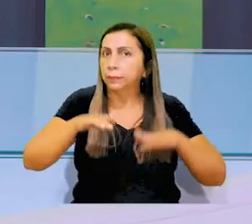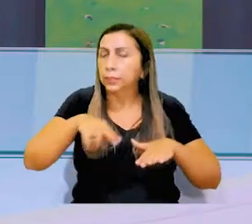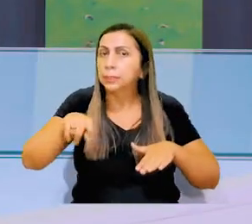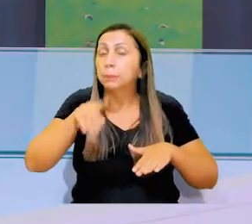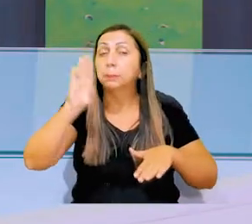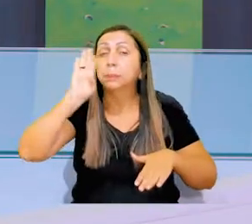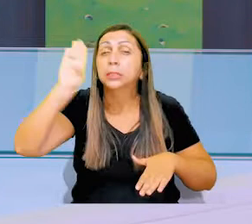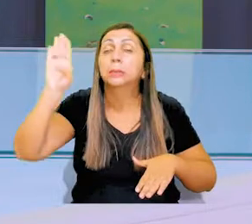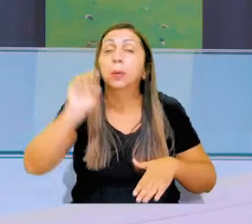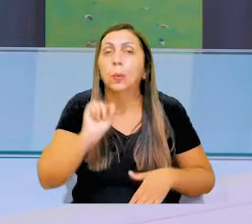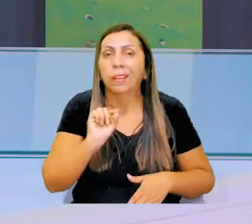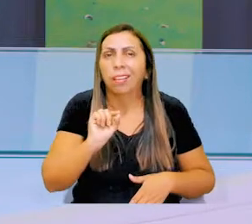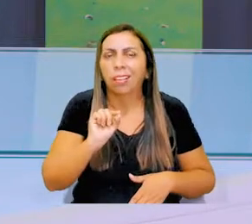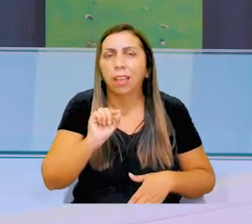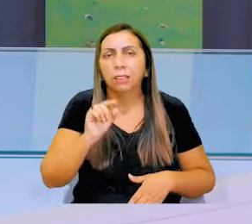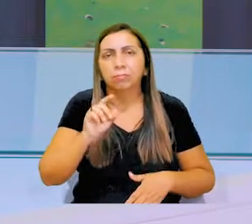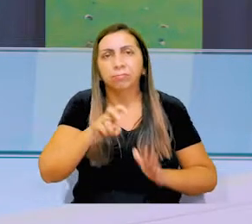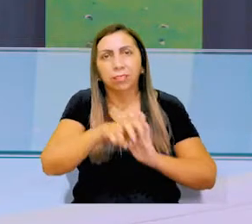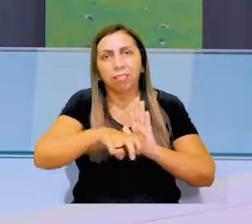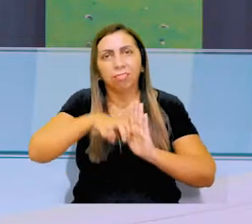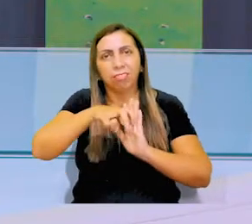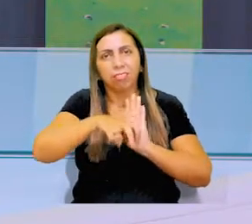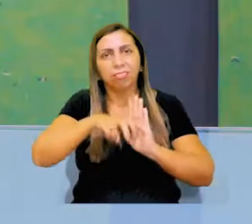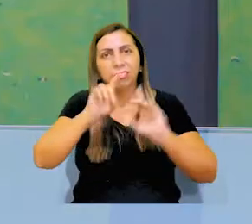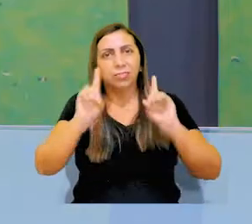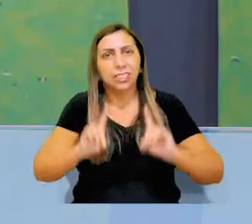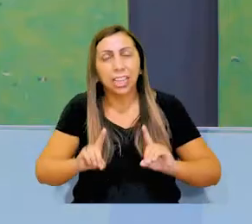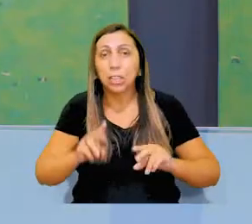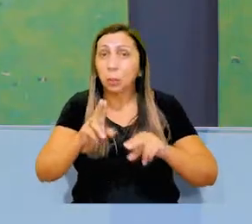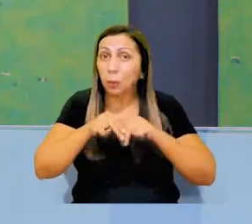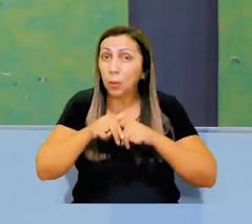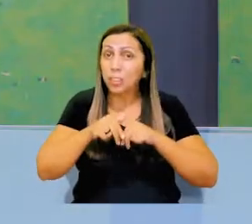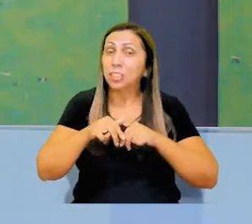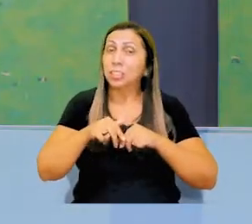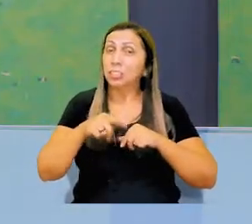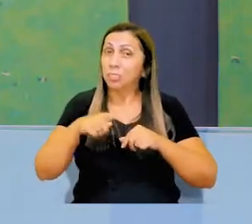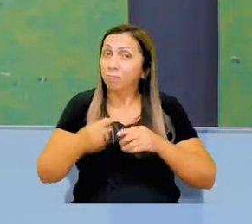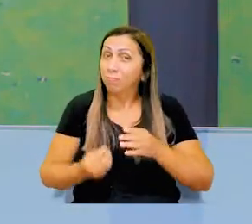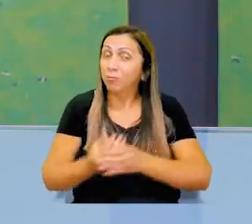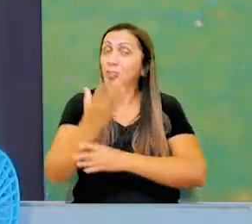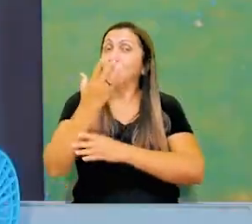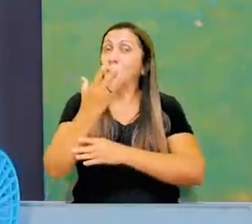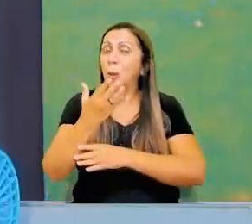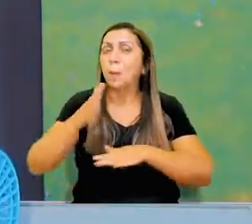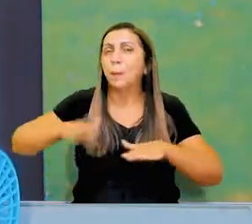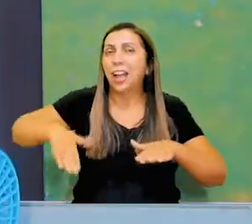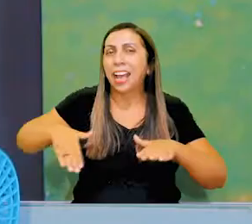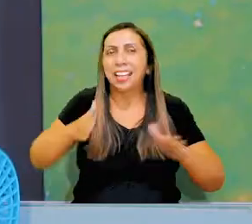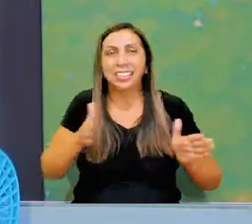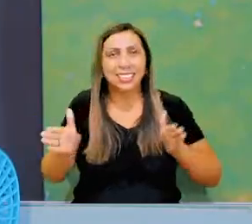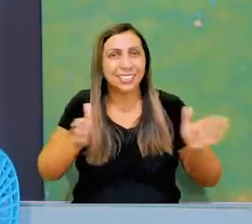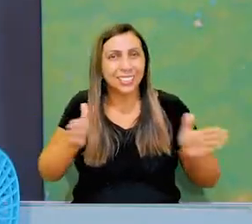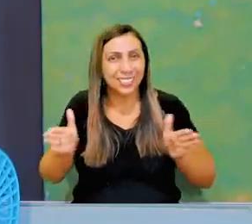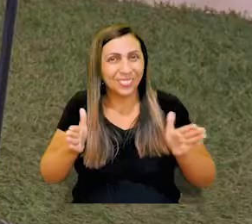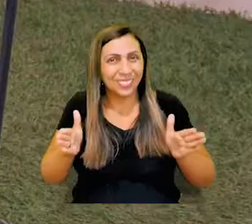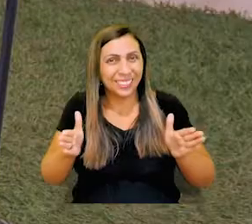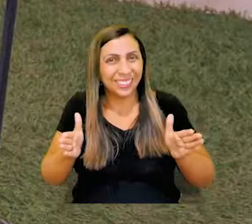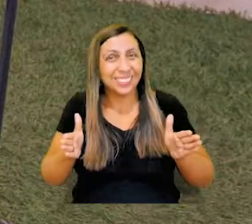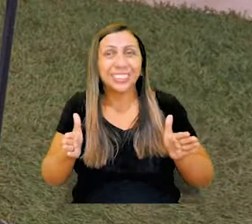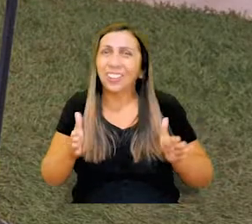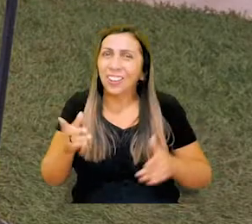água? Principalmente os cadeirantes. E foi por isso que o GOV criou o Praia